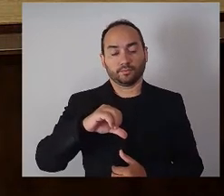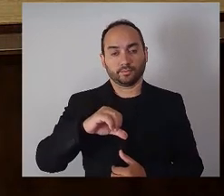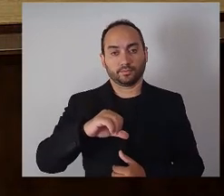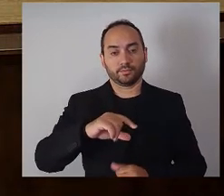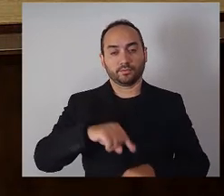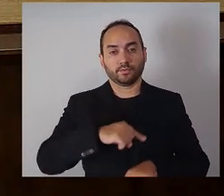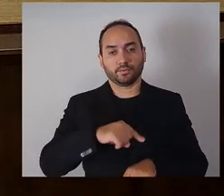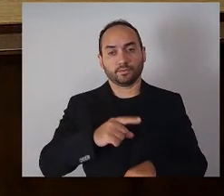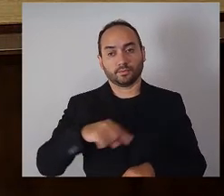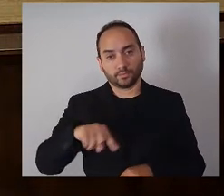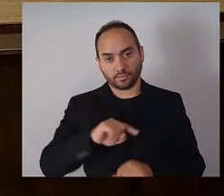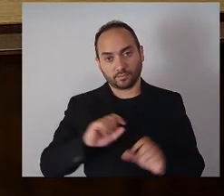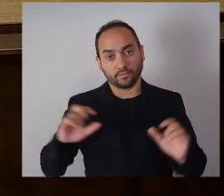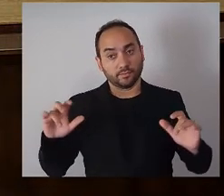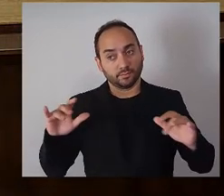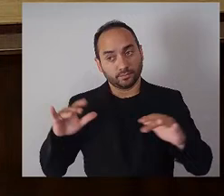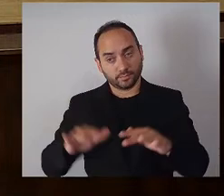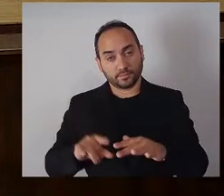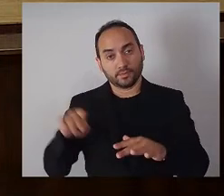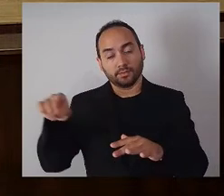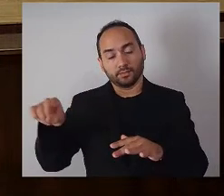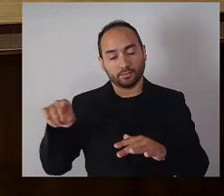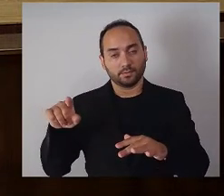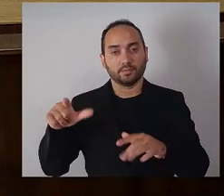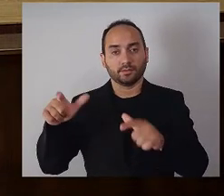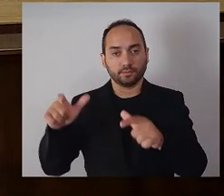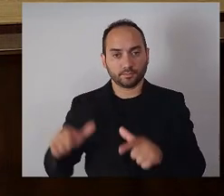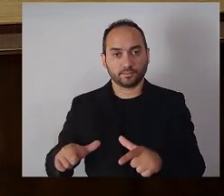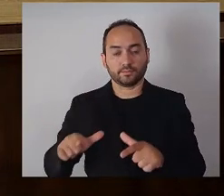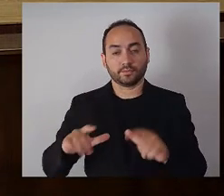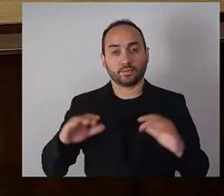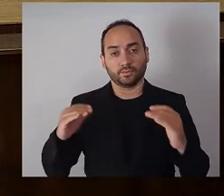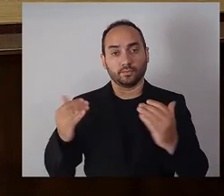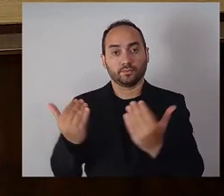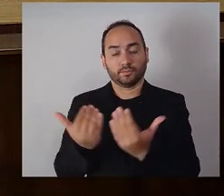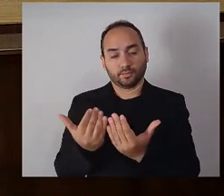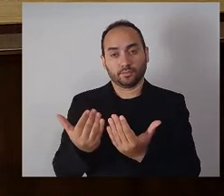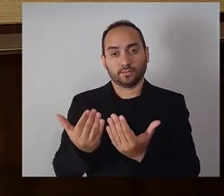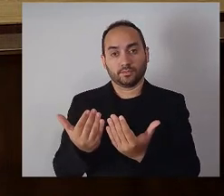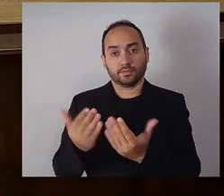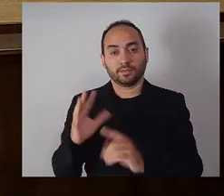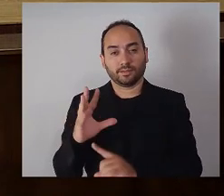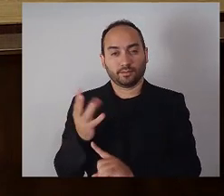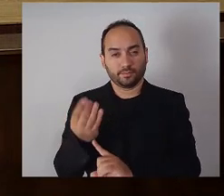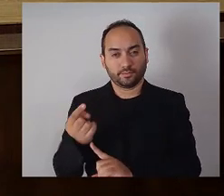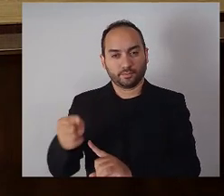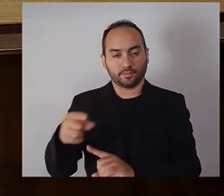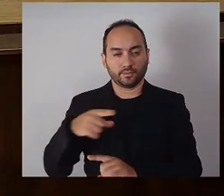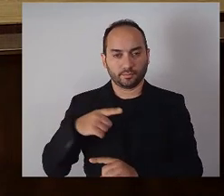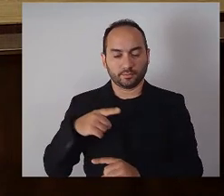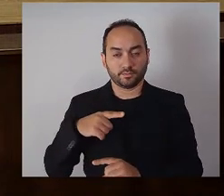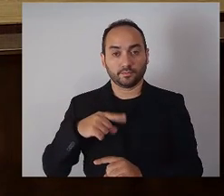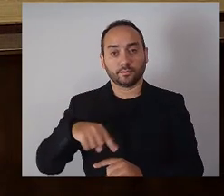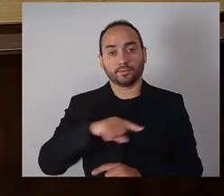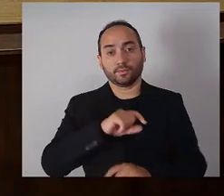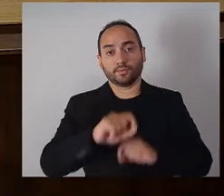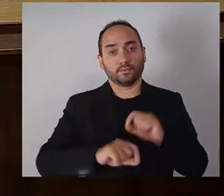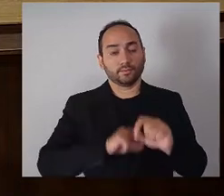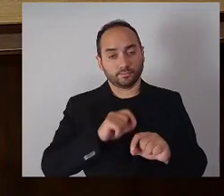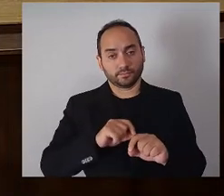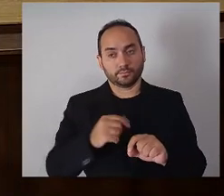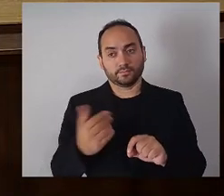nós iremos nos reunir lá no local do congresso, no centro de eventos, e lá nós estaremos